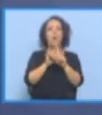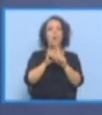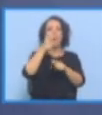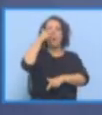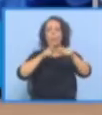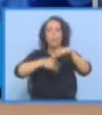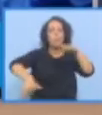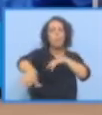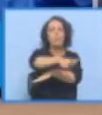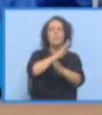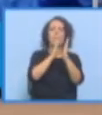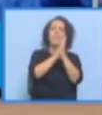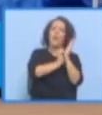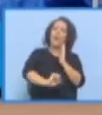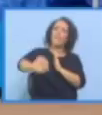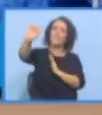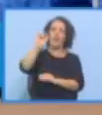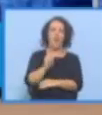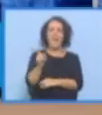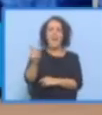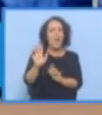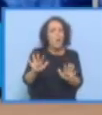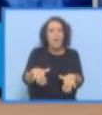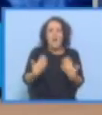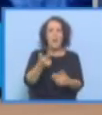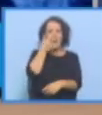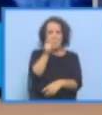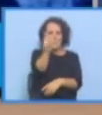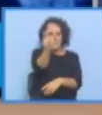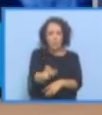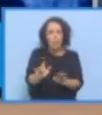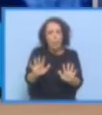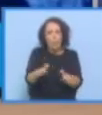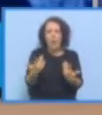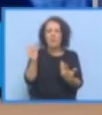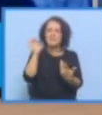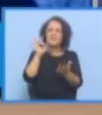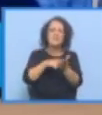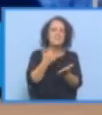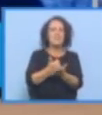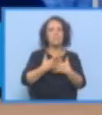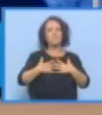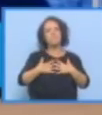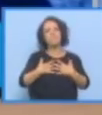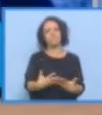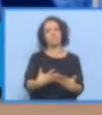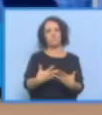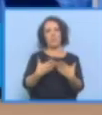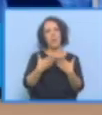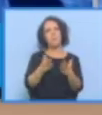igreja, fosse quem fosse. E a pessoa que estivesse ali à frente dele, ele dava-se todo, sempre, em qualquer circunstância.